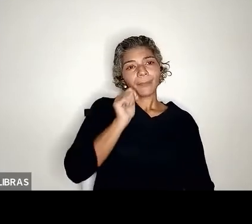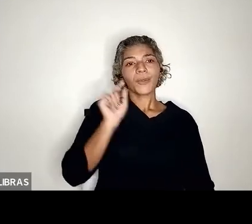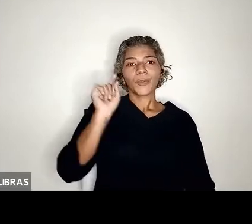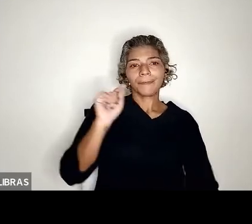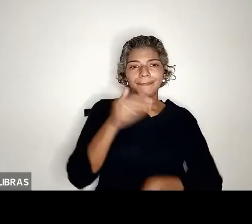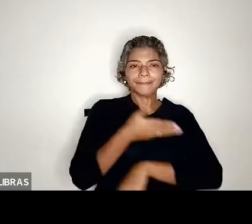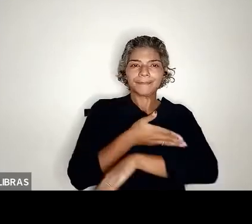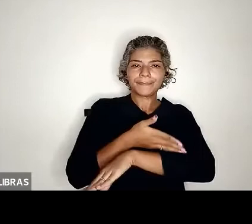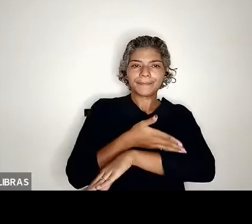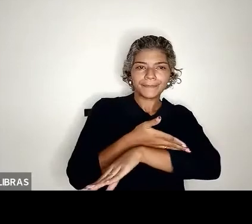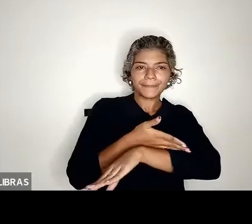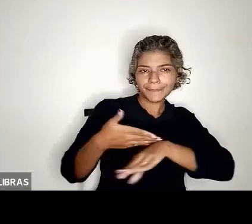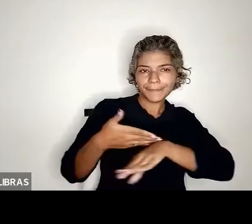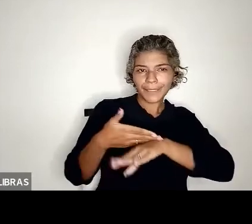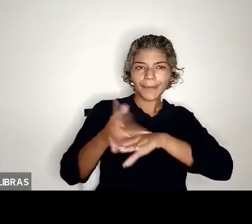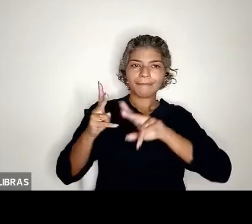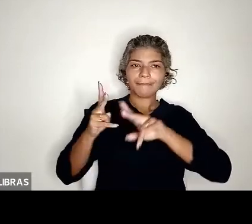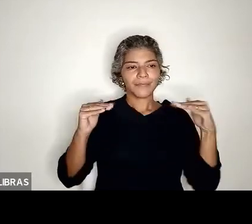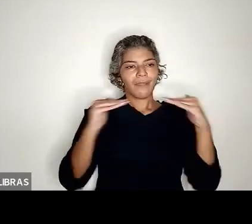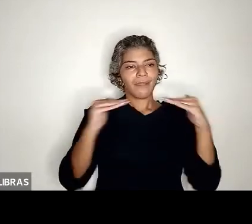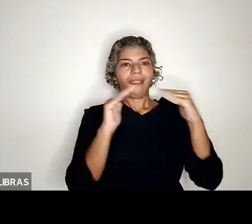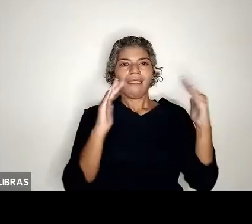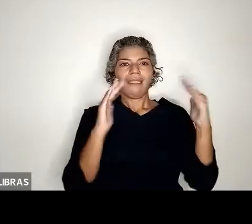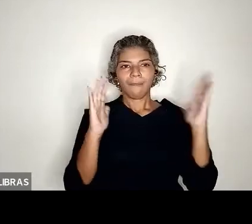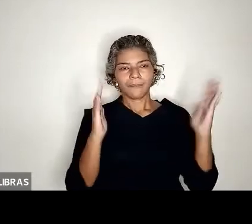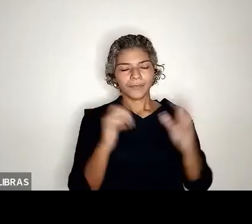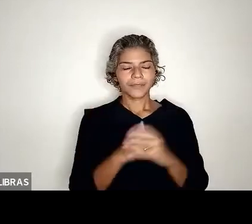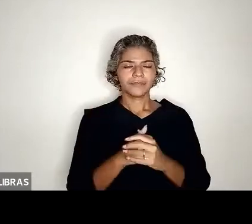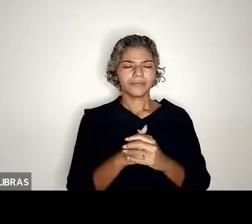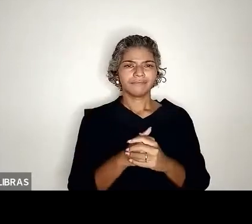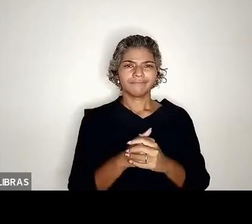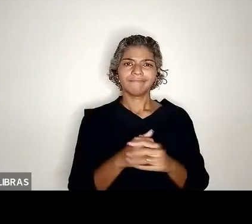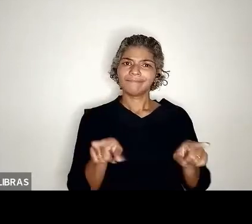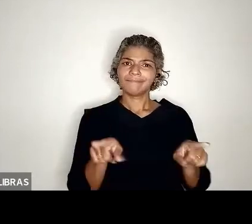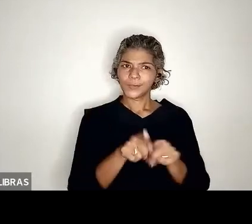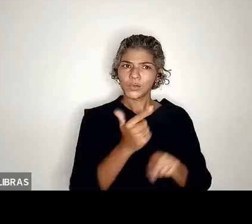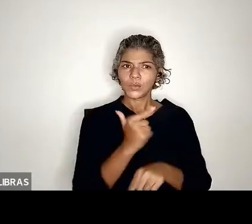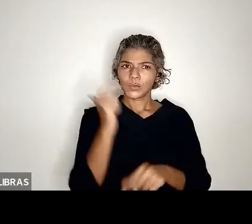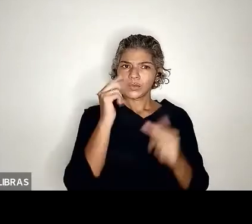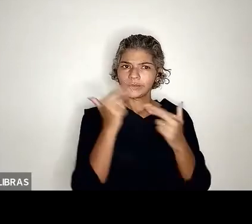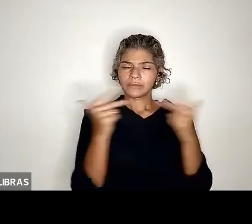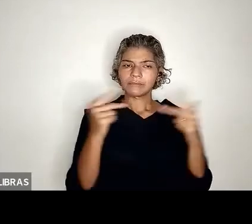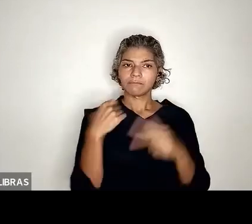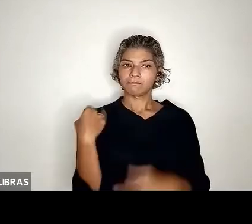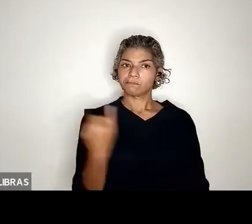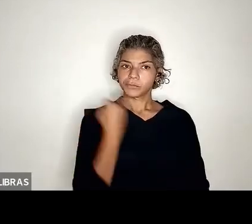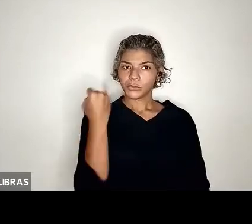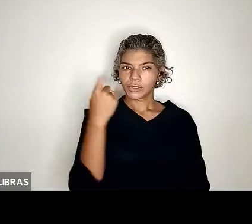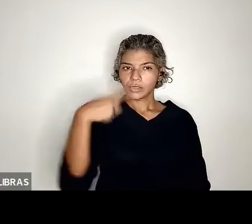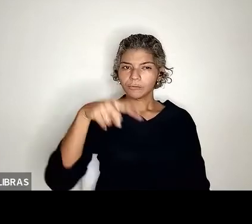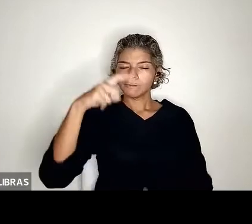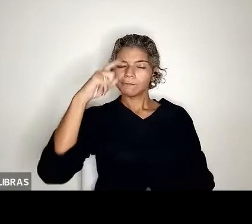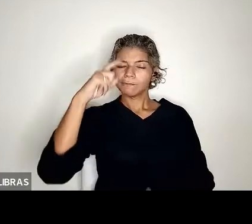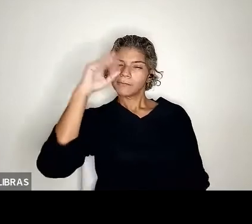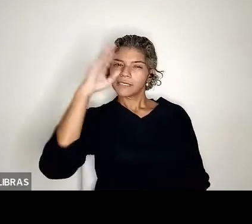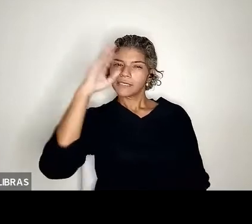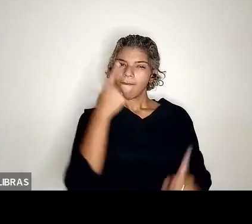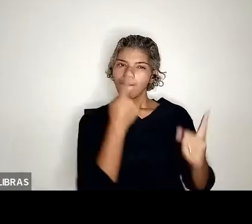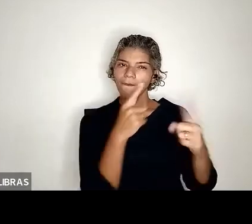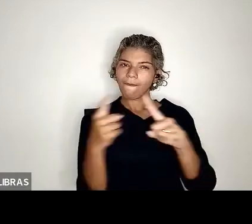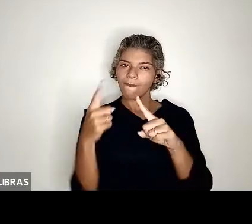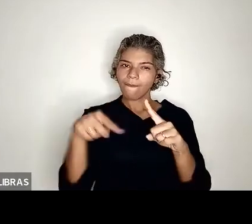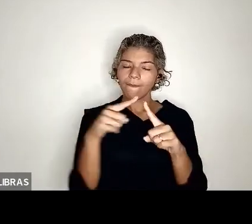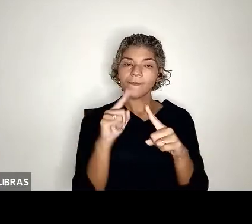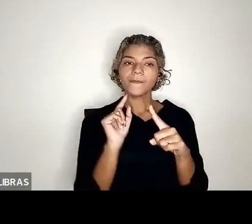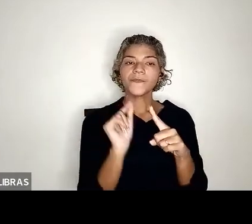mesma geração. E um outro fator extremamente importante para a gente pensar e refletir é que a maior